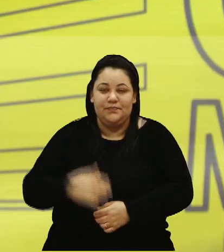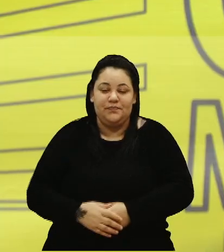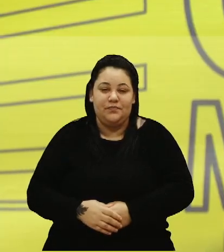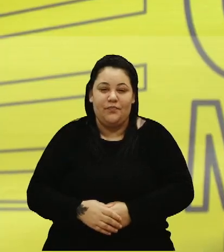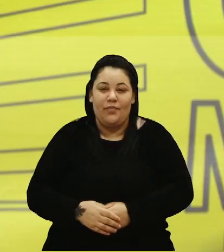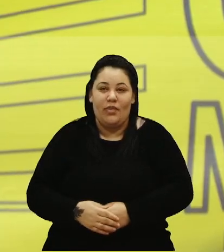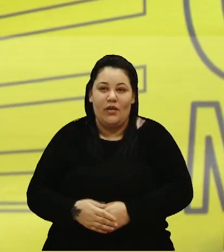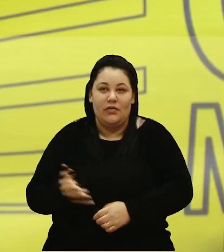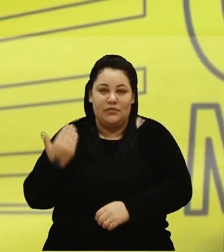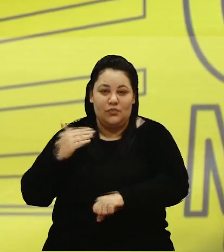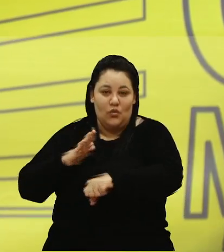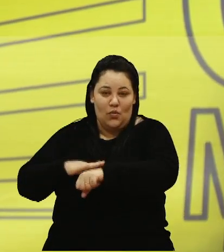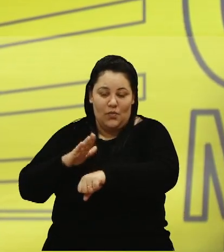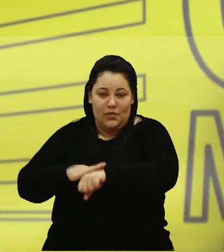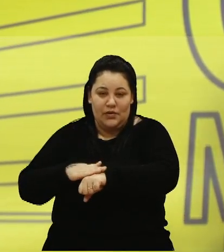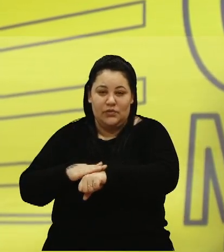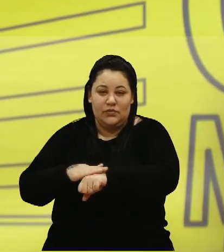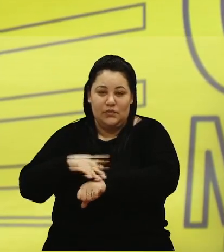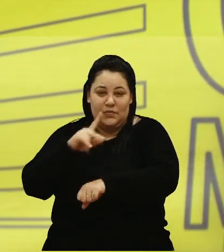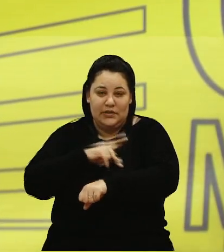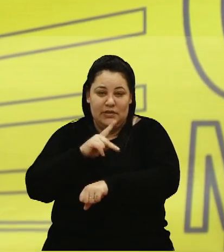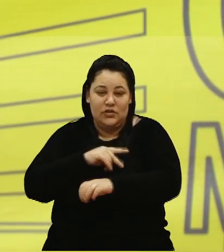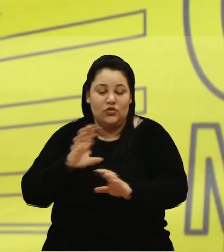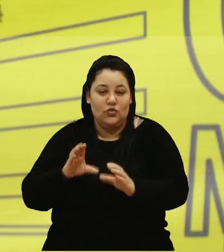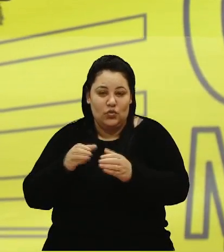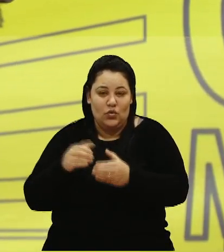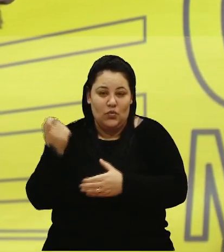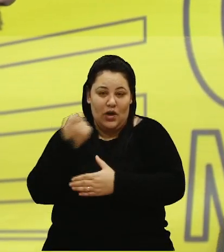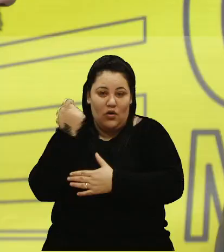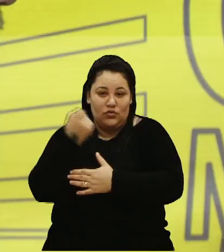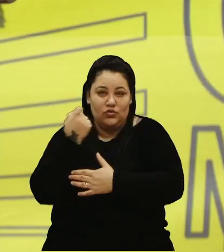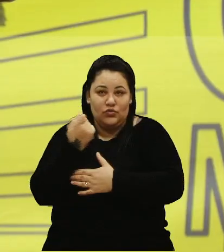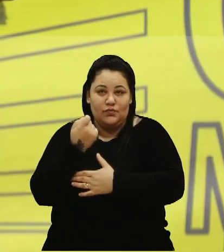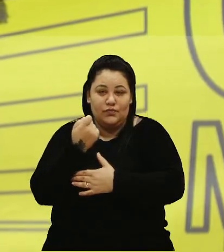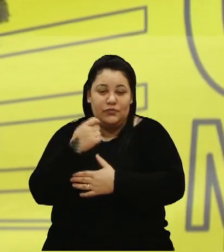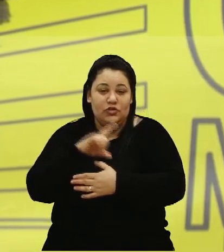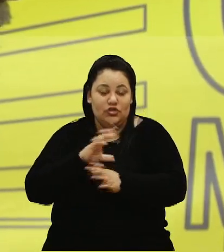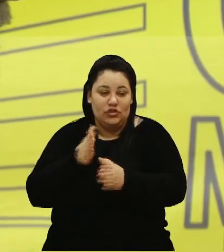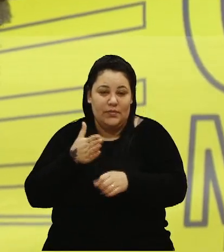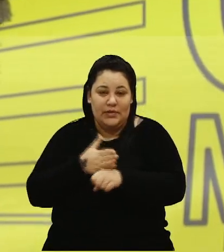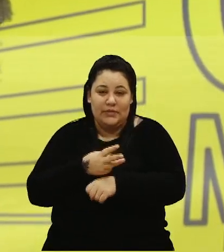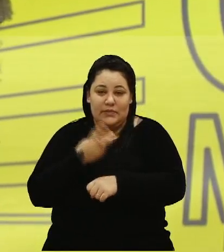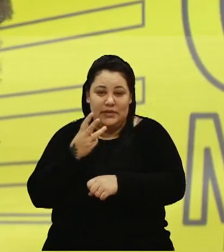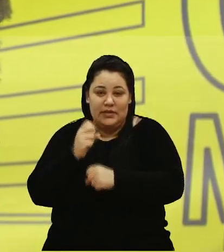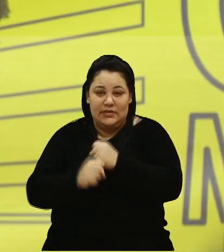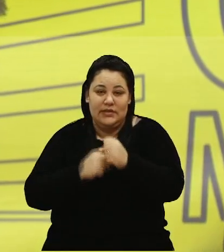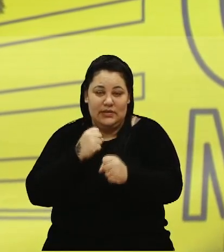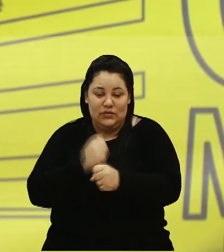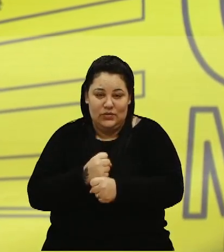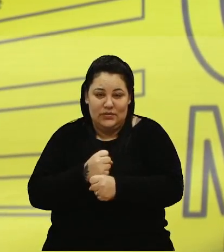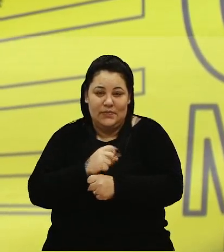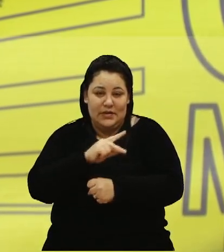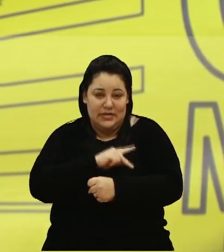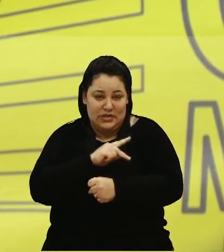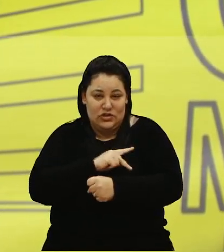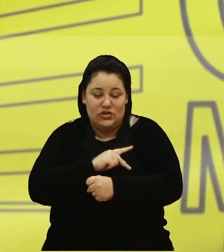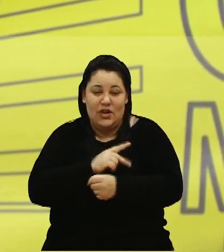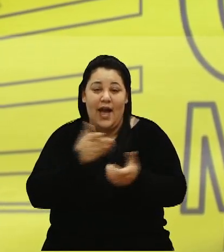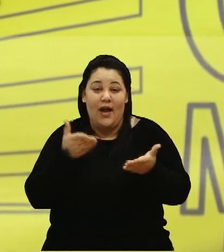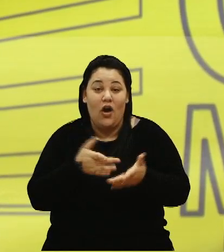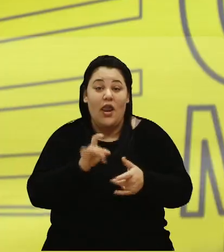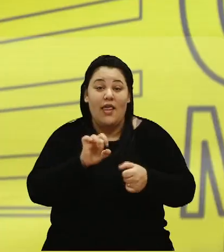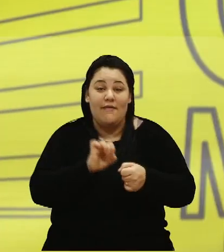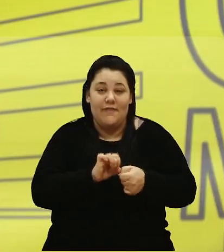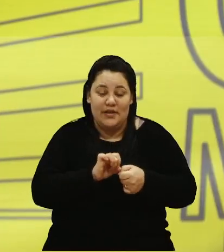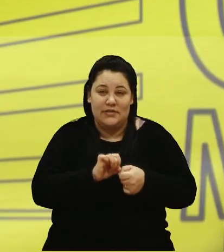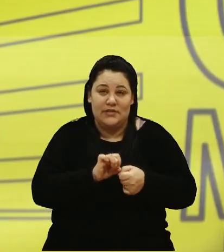presidente da Federação Gaúcha de Automobilismo, o Arlindo, que está há 3 anos na frente da federação, ele colocou agora, de fato,